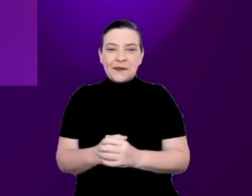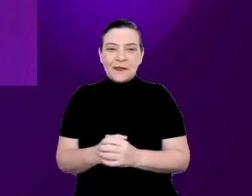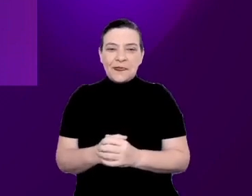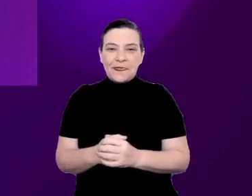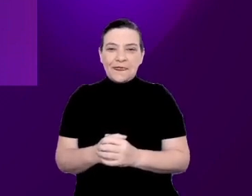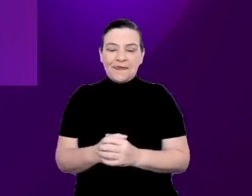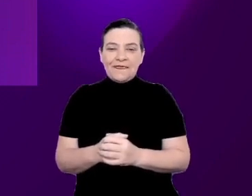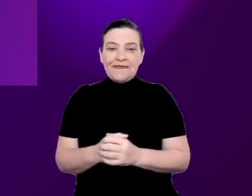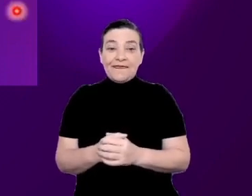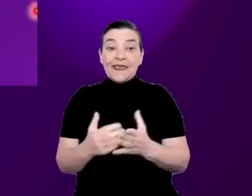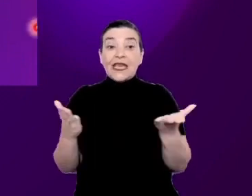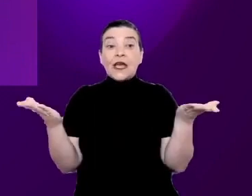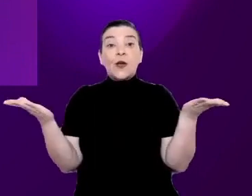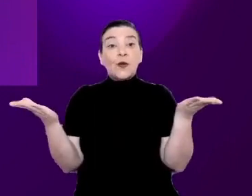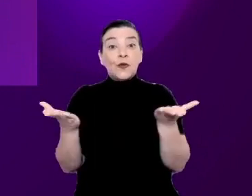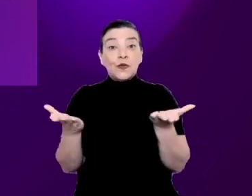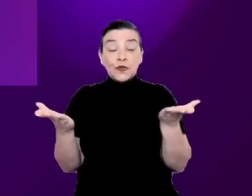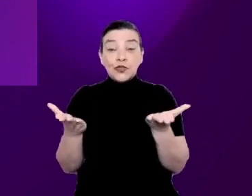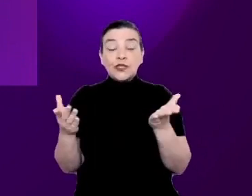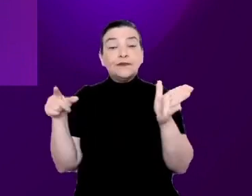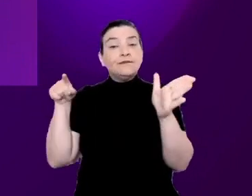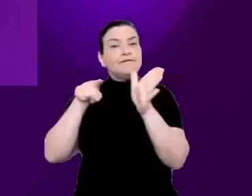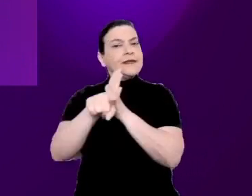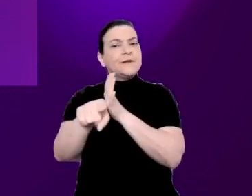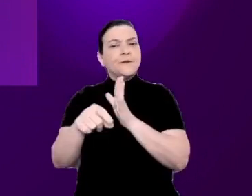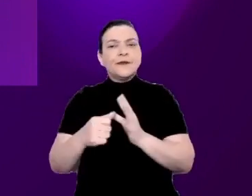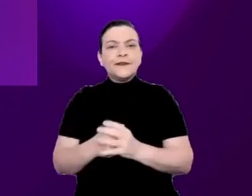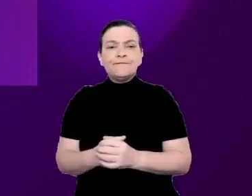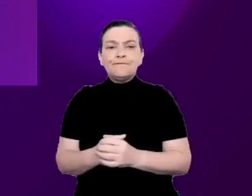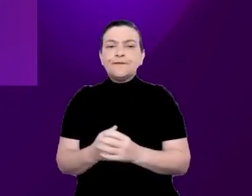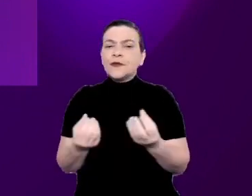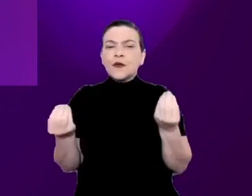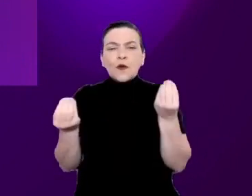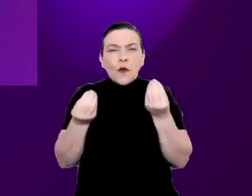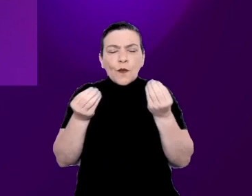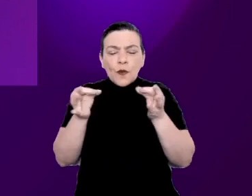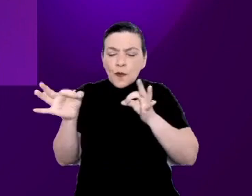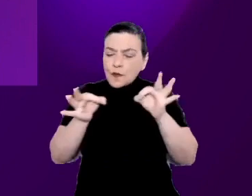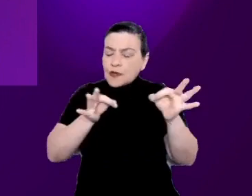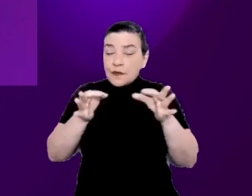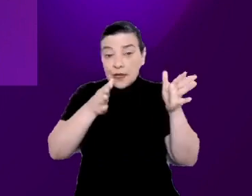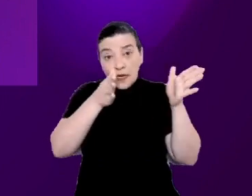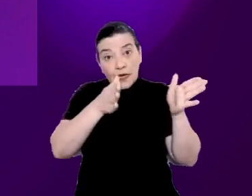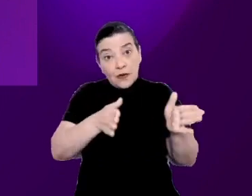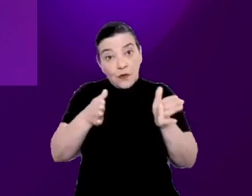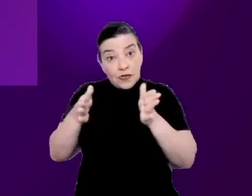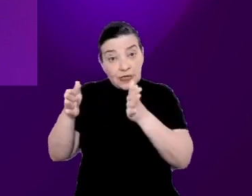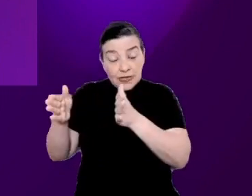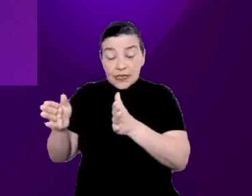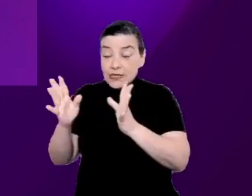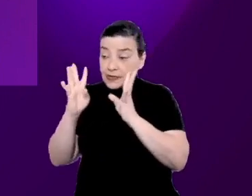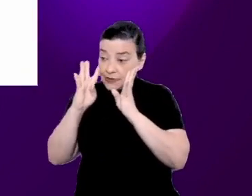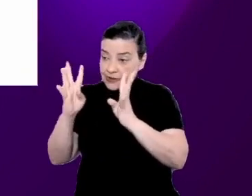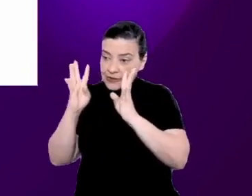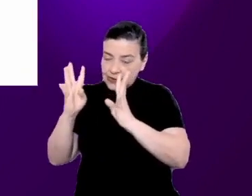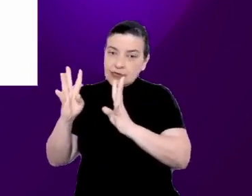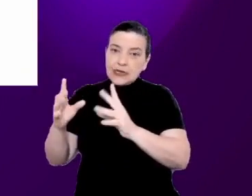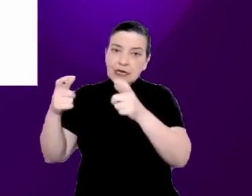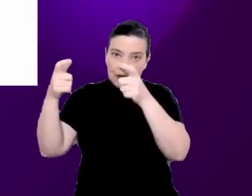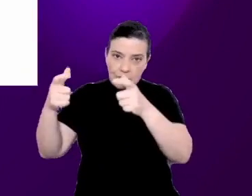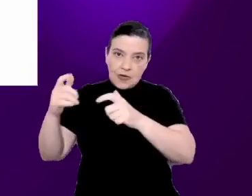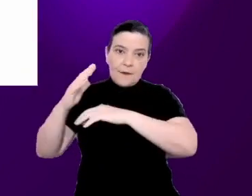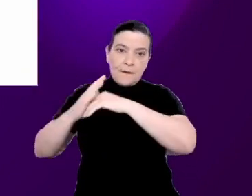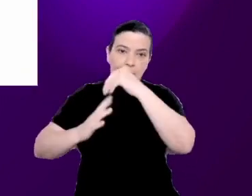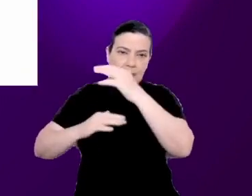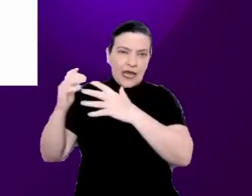Então, hoje essa é a pergunta, né, do dia. Então, como a gente pode organizar a assistência em unidades de práticas integradas? Muito